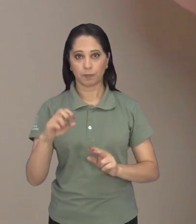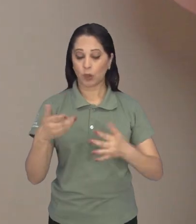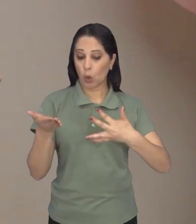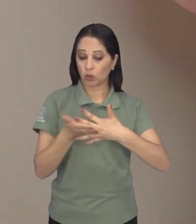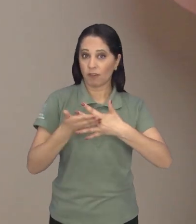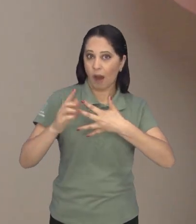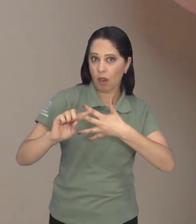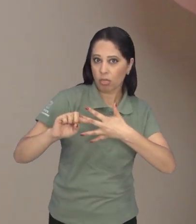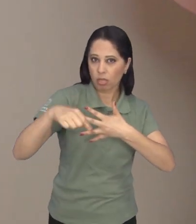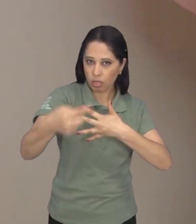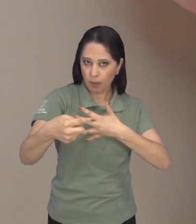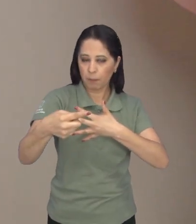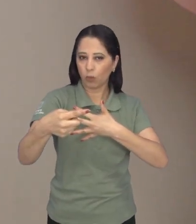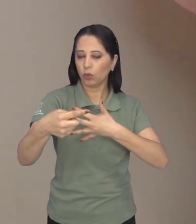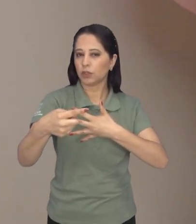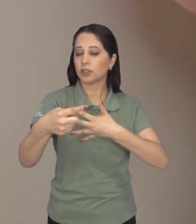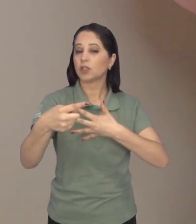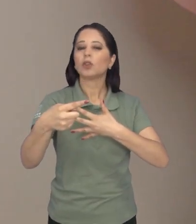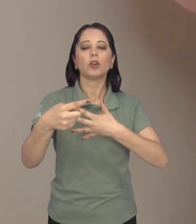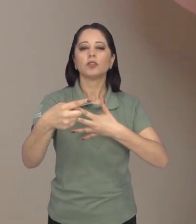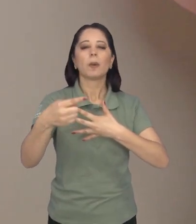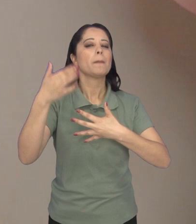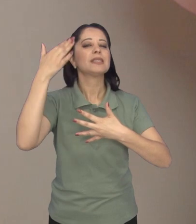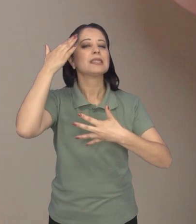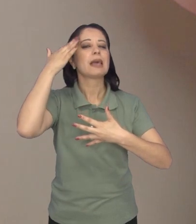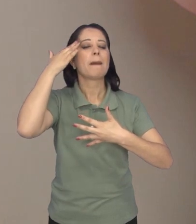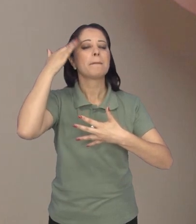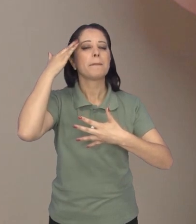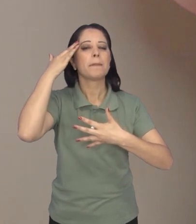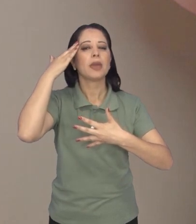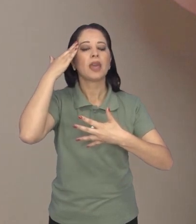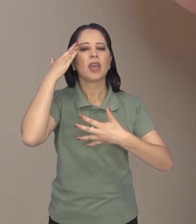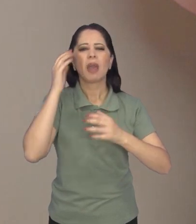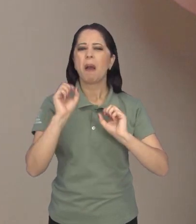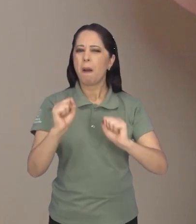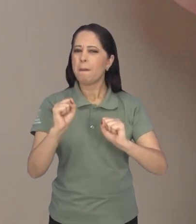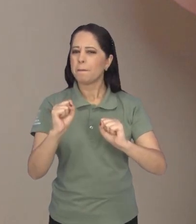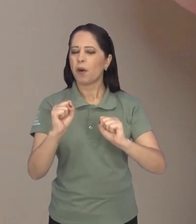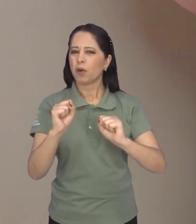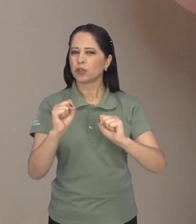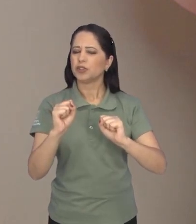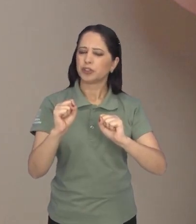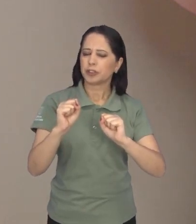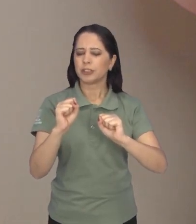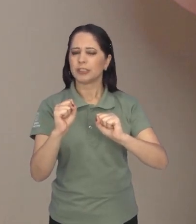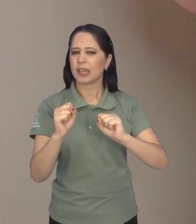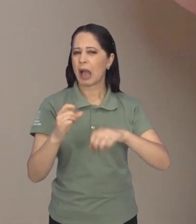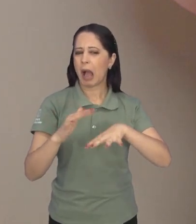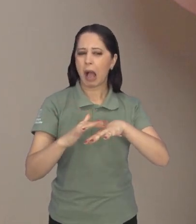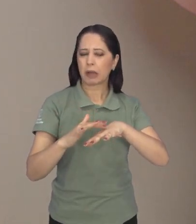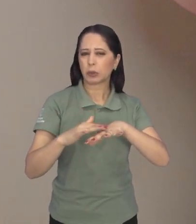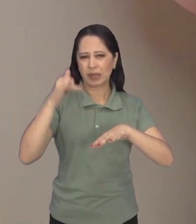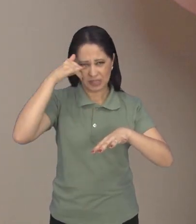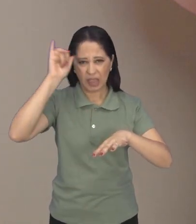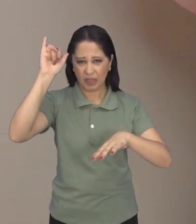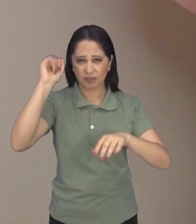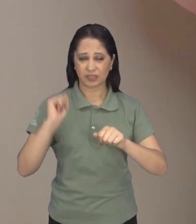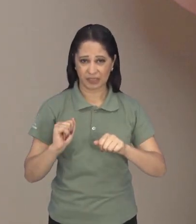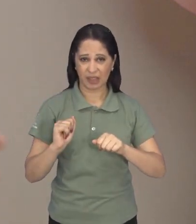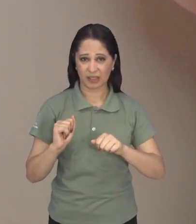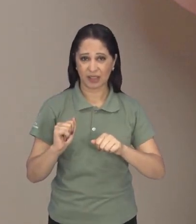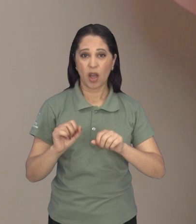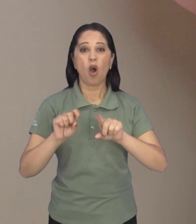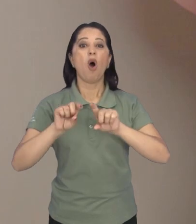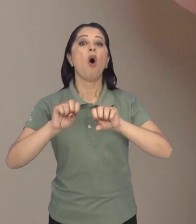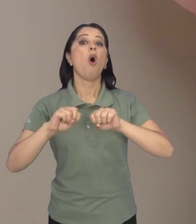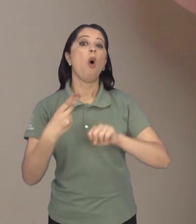falou Tourette. Fica com a gente que no próximo bloco nós vamos descobrir se tem como prevenir. Será que existem